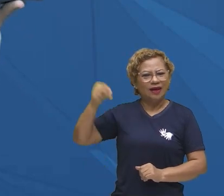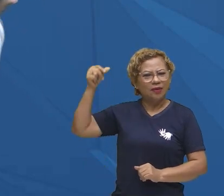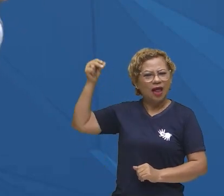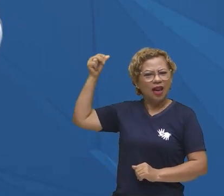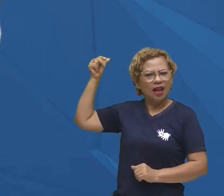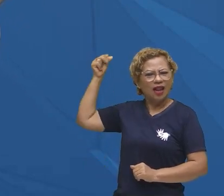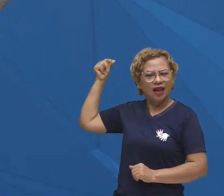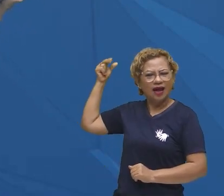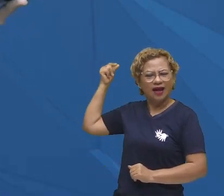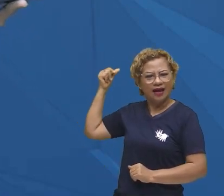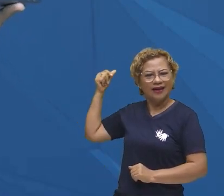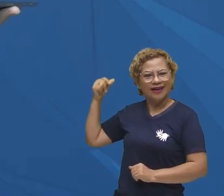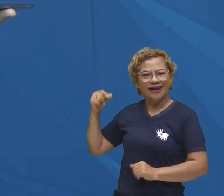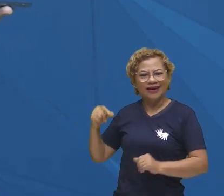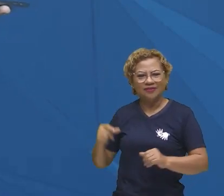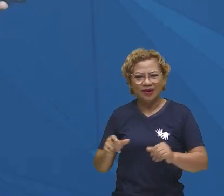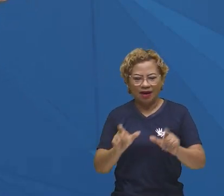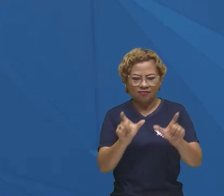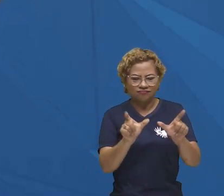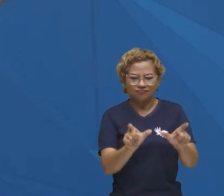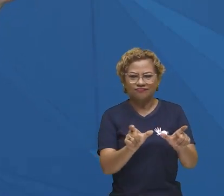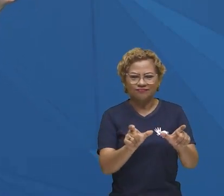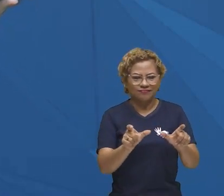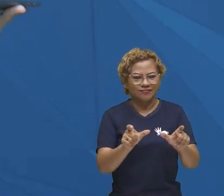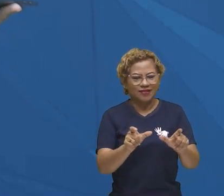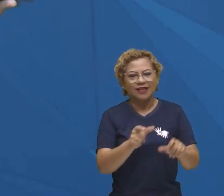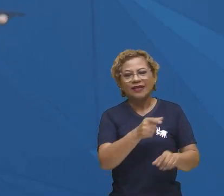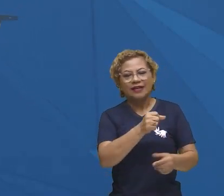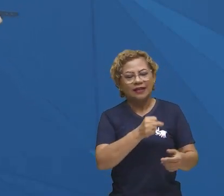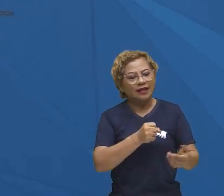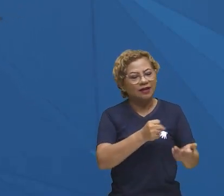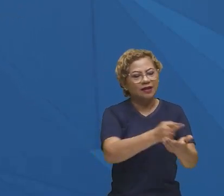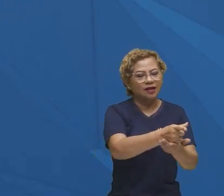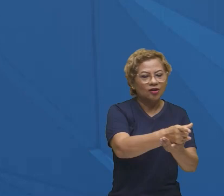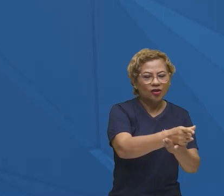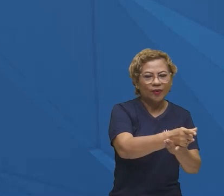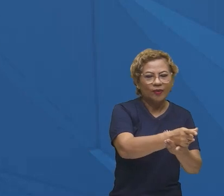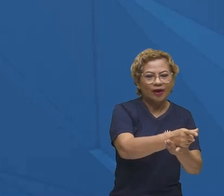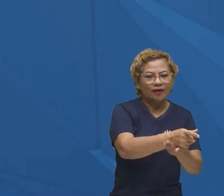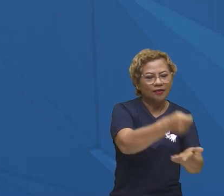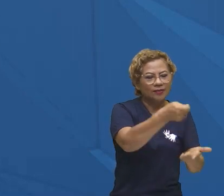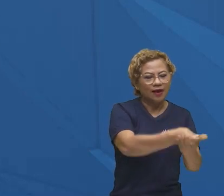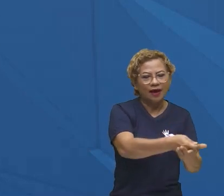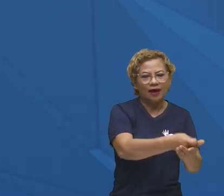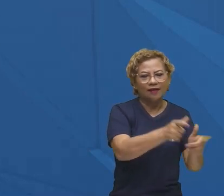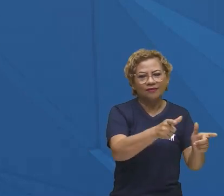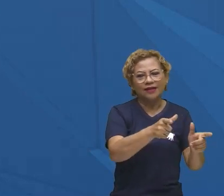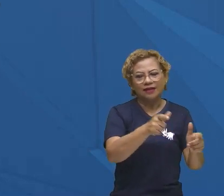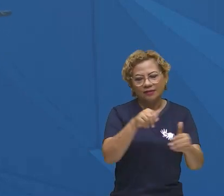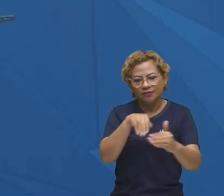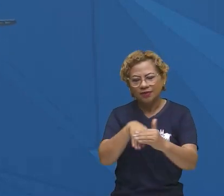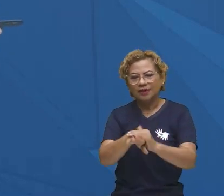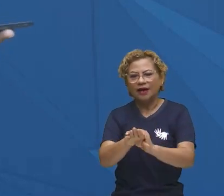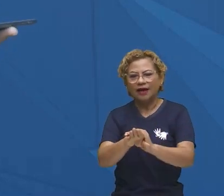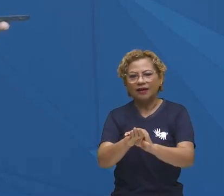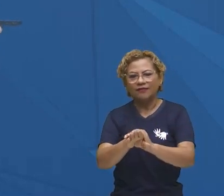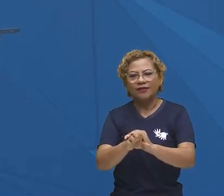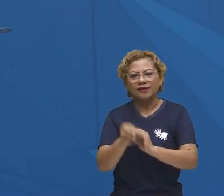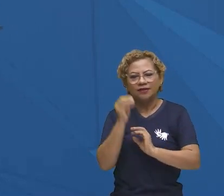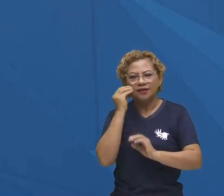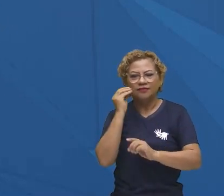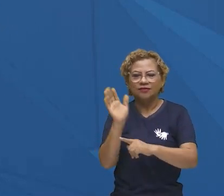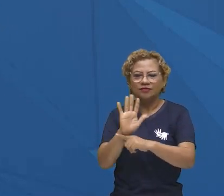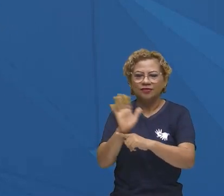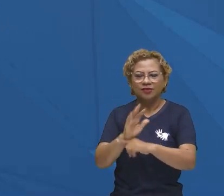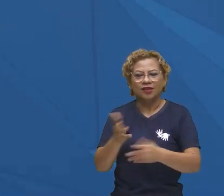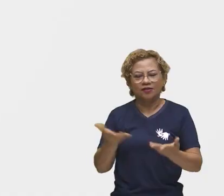faz tudo no nosso mundo digital, não é? Ali tocando, claro, com acesso à internet. Temos mais uma mensagem, olha aí o desafio para